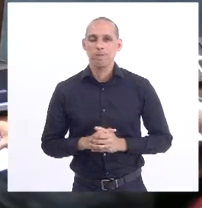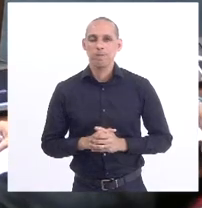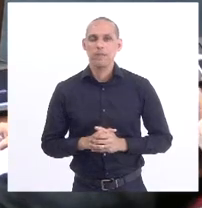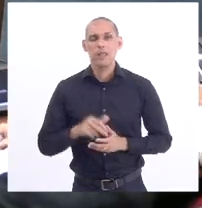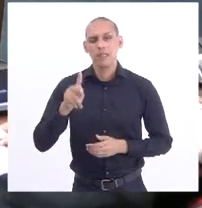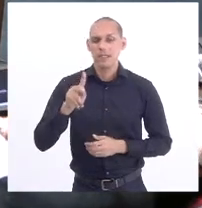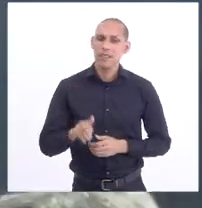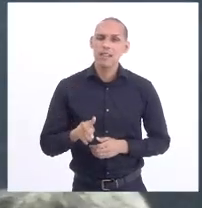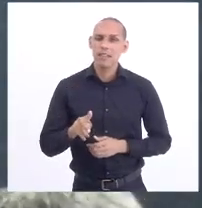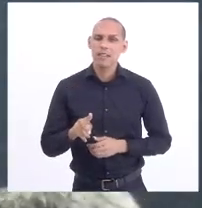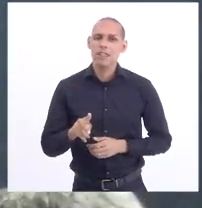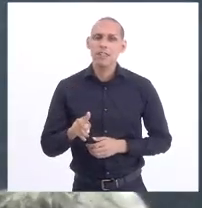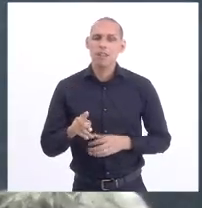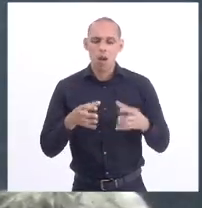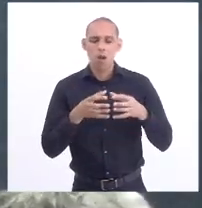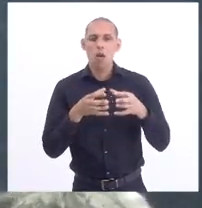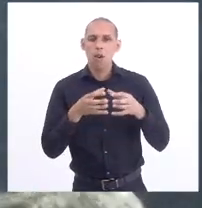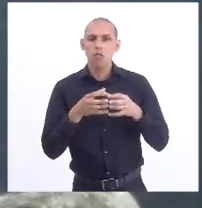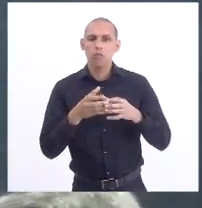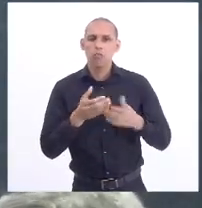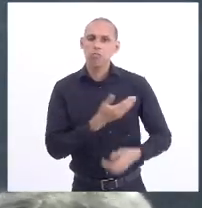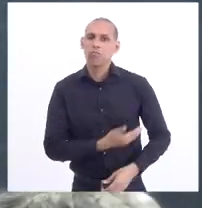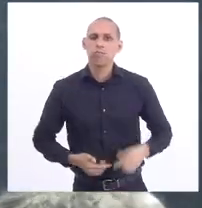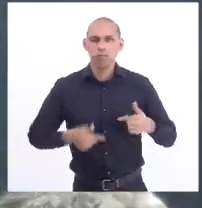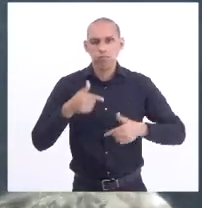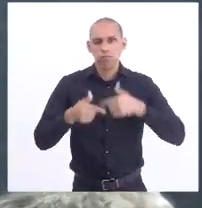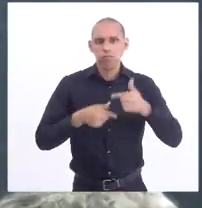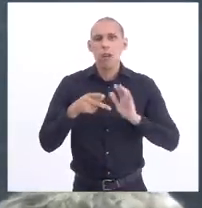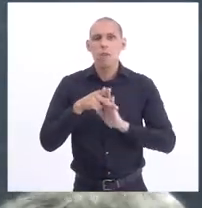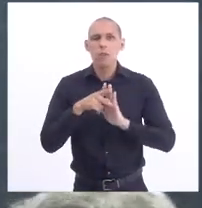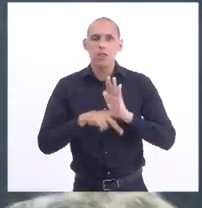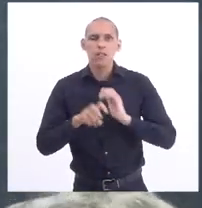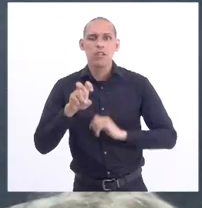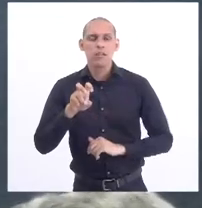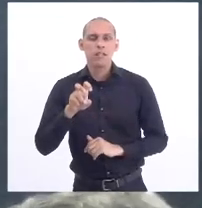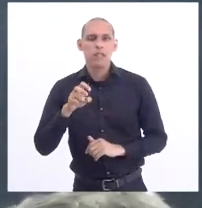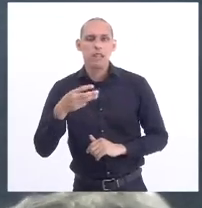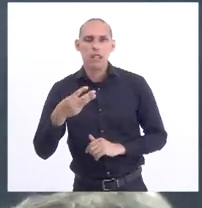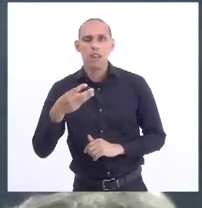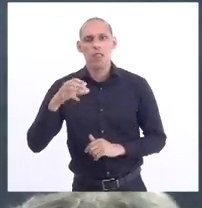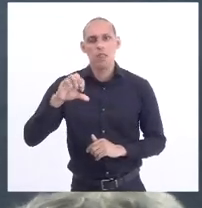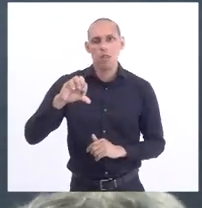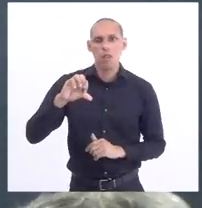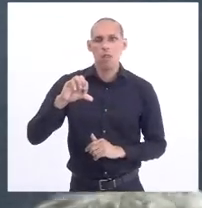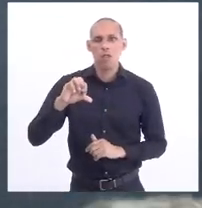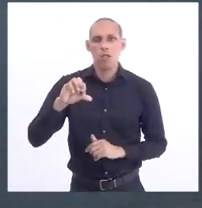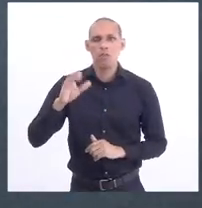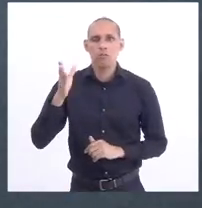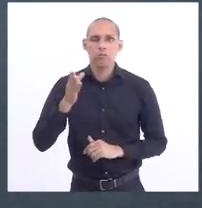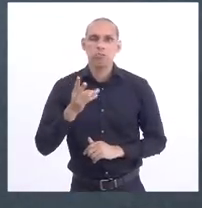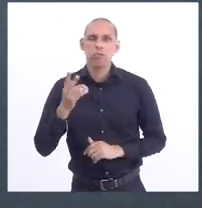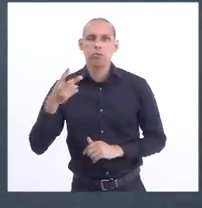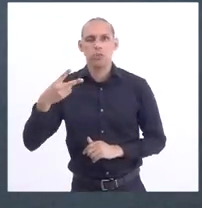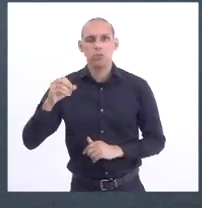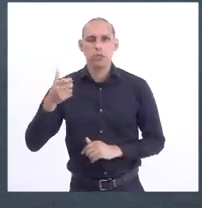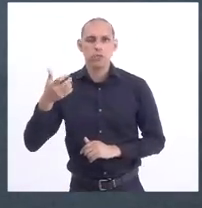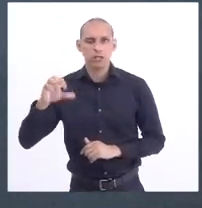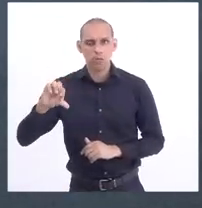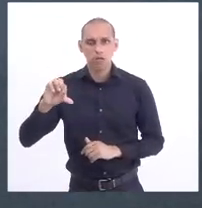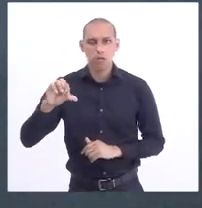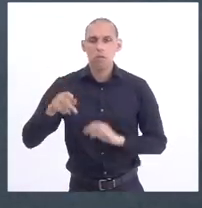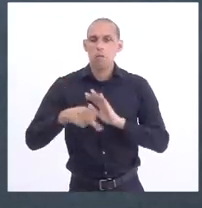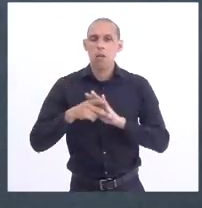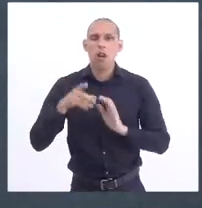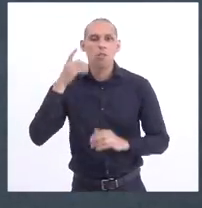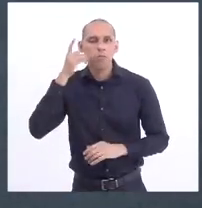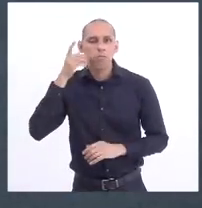Senhor presidente, parecer da Comissão de Servidores Públicos ao projeto de lei número 539 de 2019, de autoria da deputada Marta Rocha, que